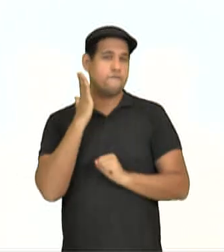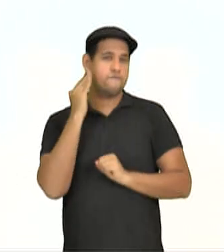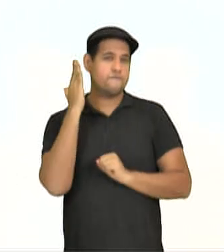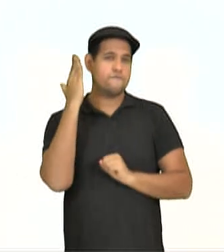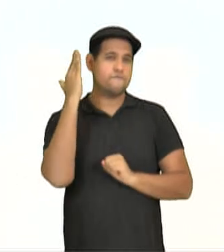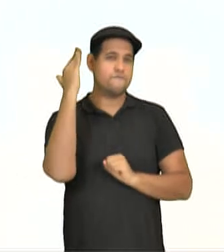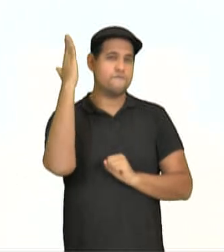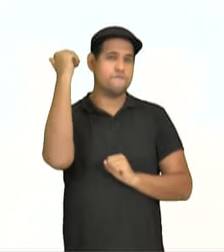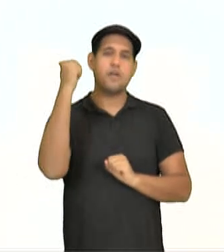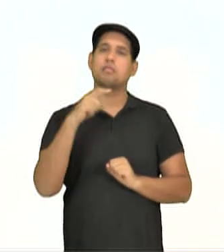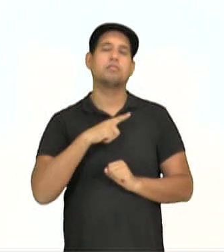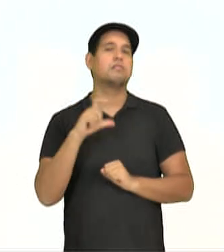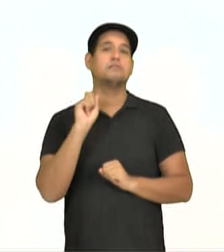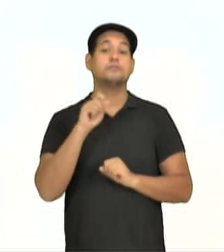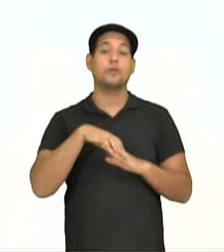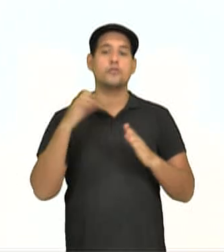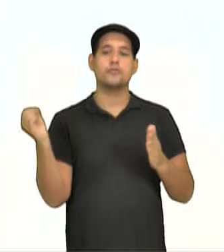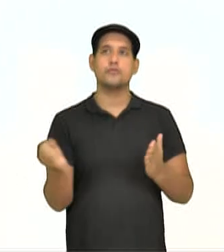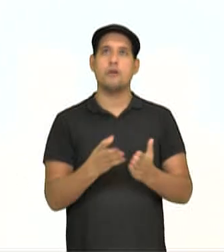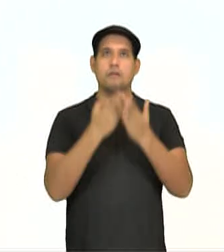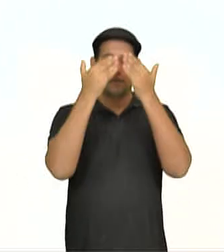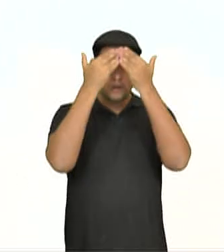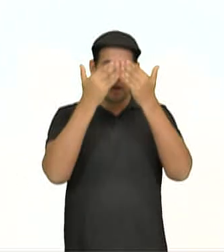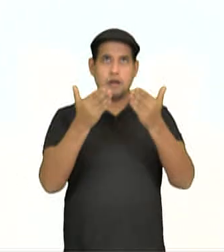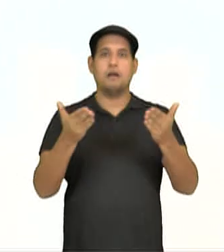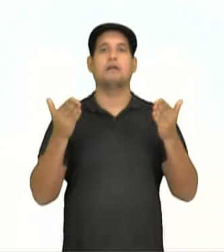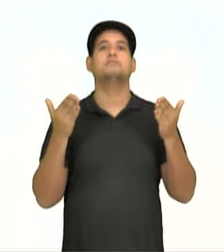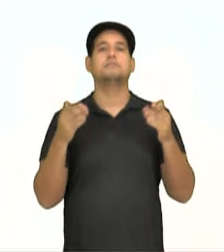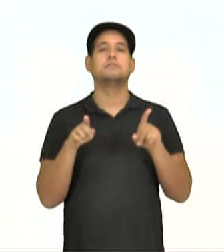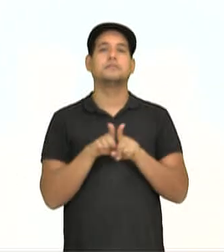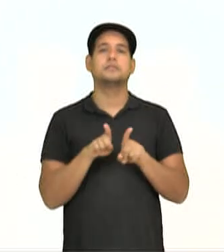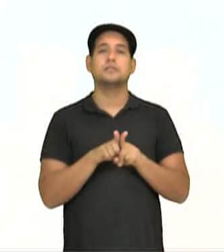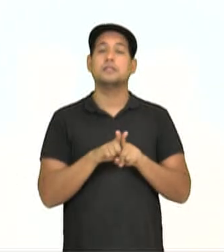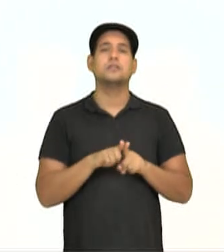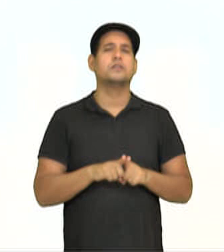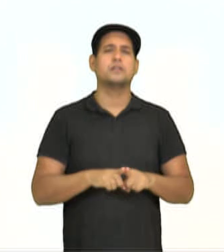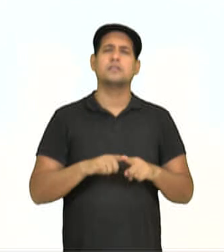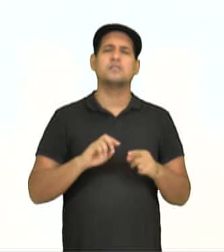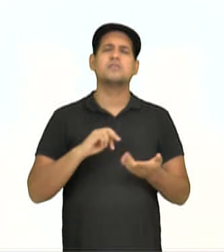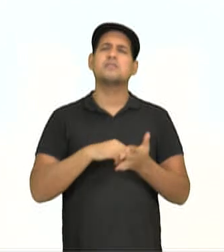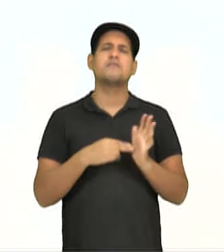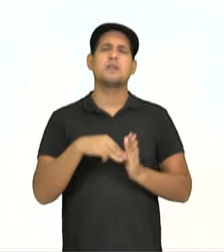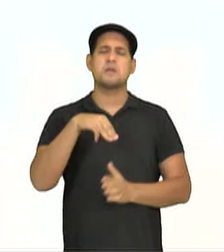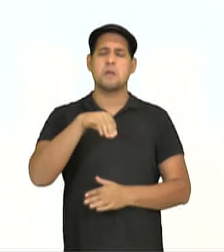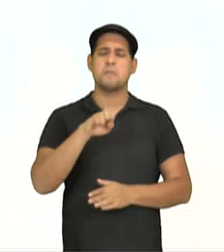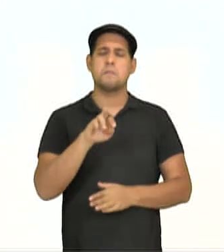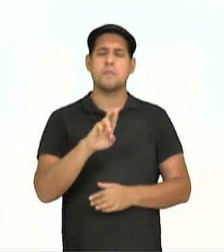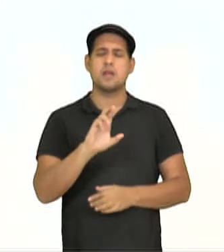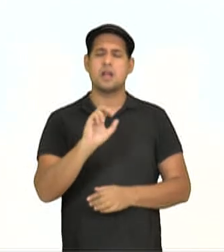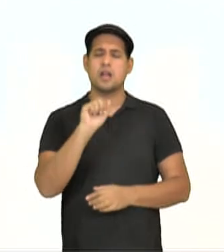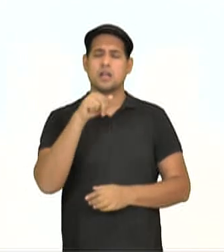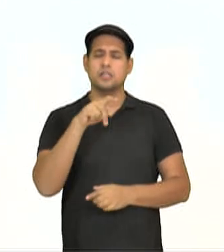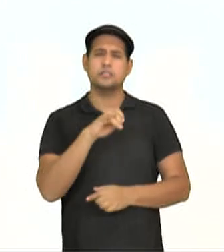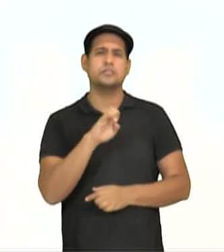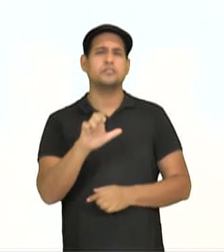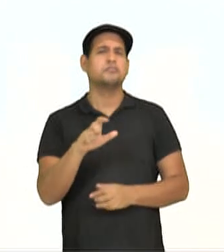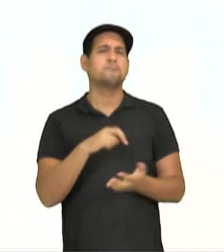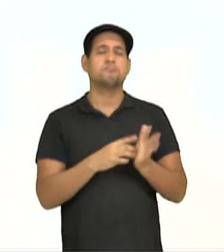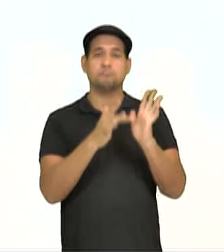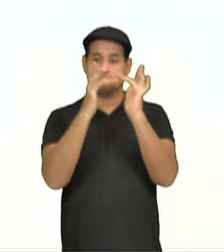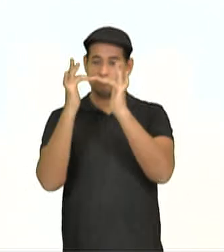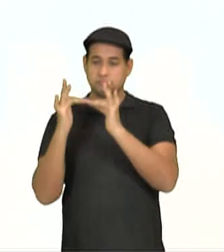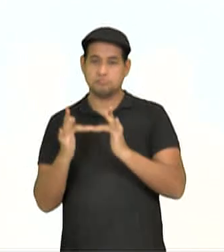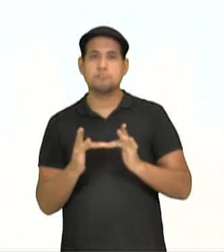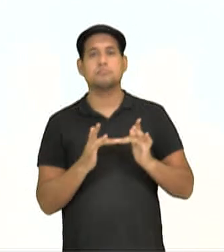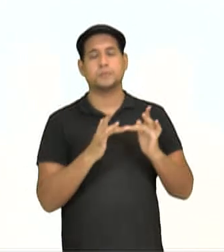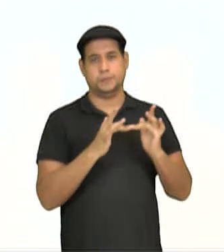popular, ele ganhou uma nova dimensão, com relações mercantis. O que são relações mercantis? Essa questão da relação do